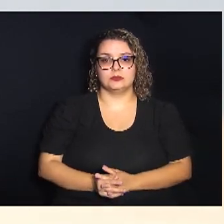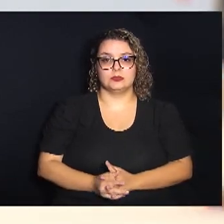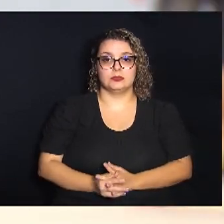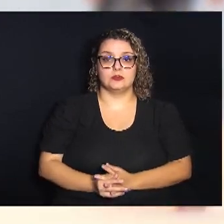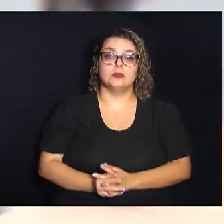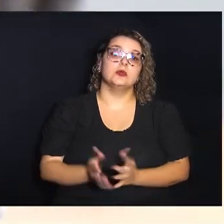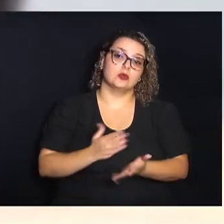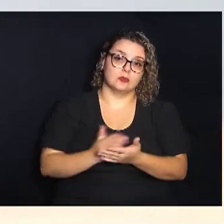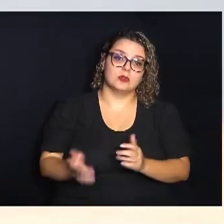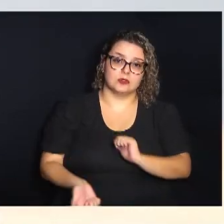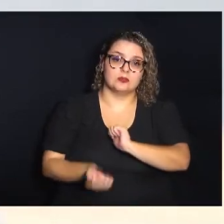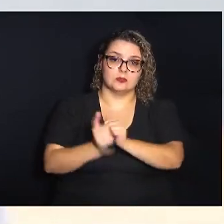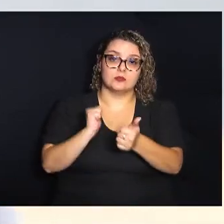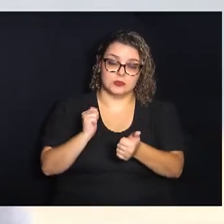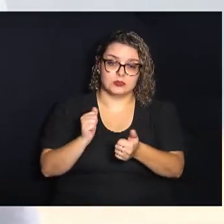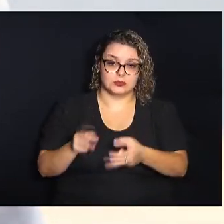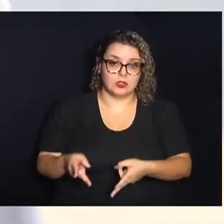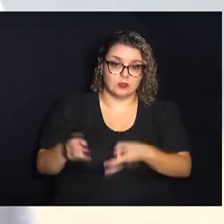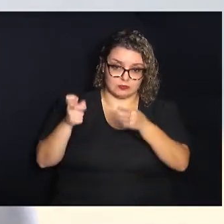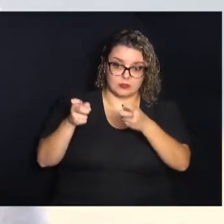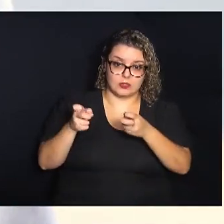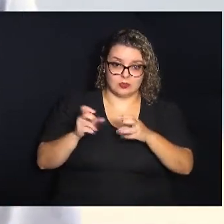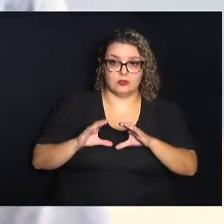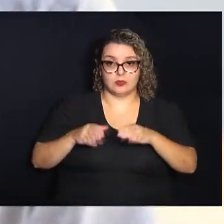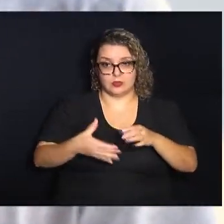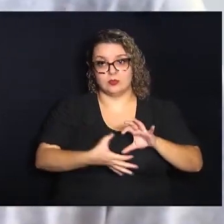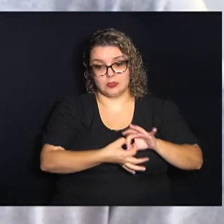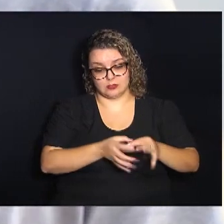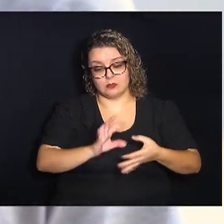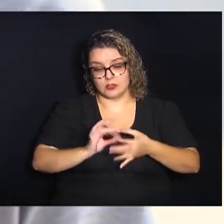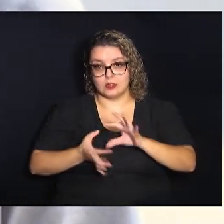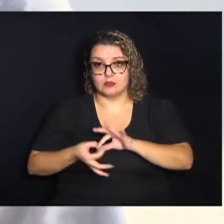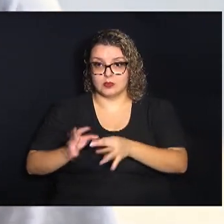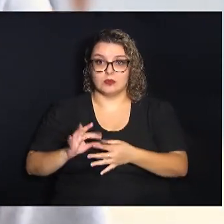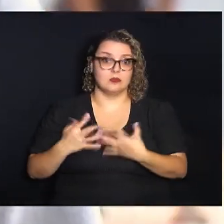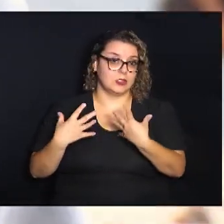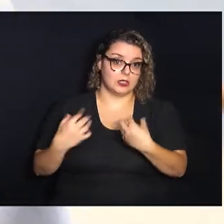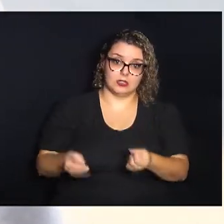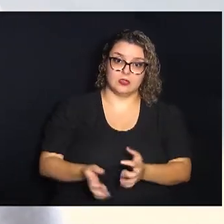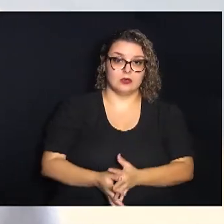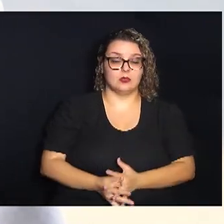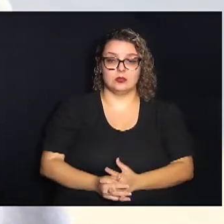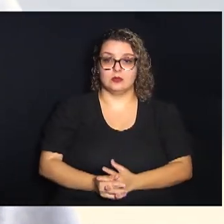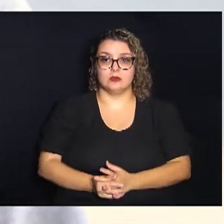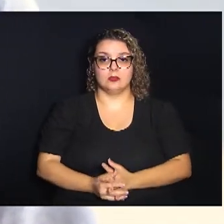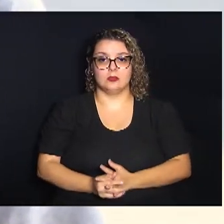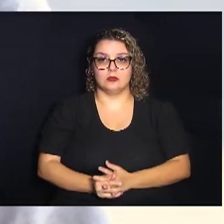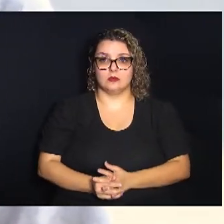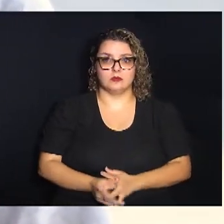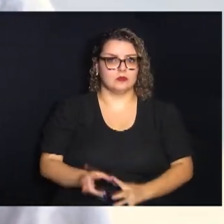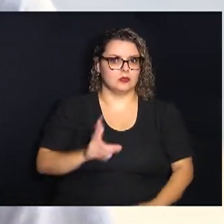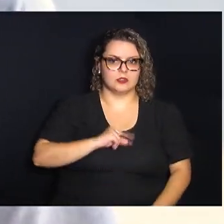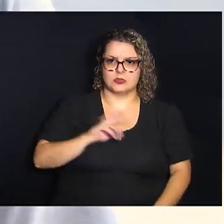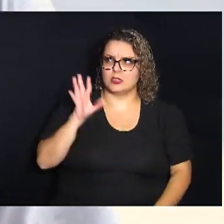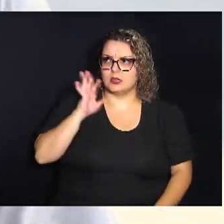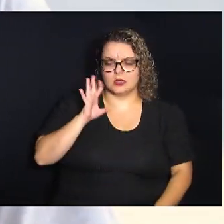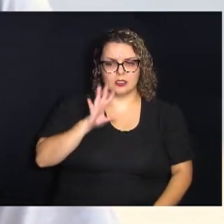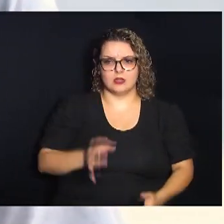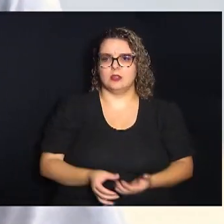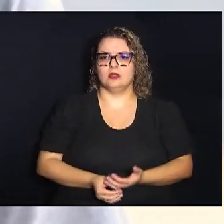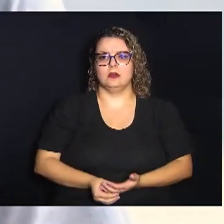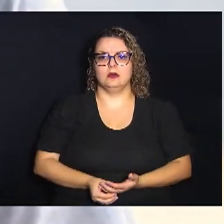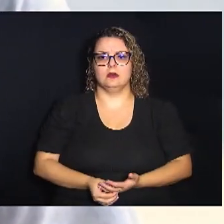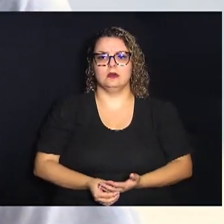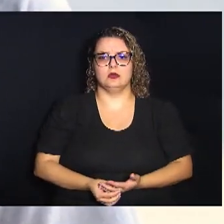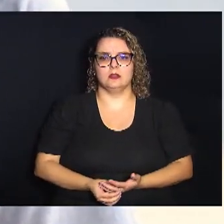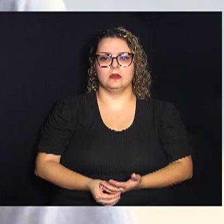como esporte e o Comitê Olímpico adotou. Poxa, que legal. Eu lembro que, se